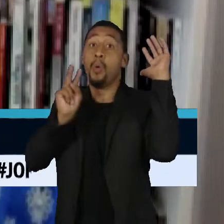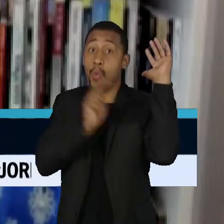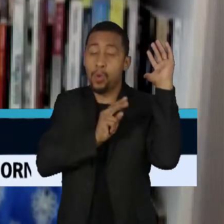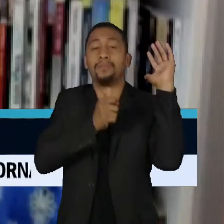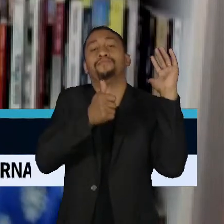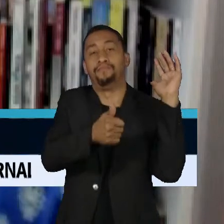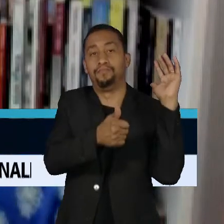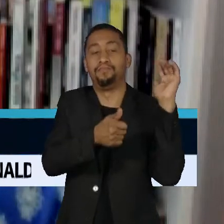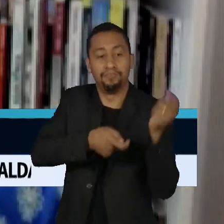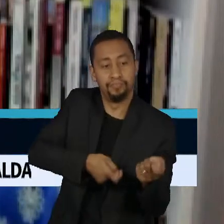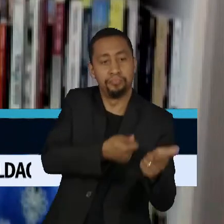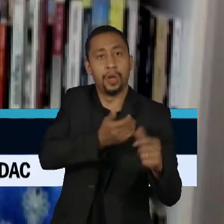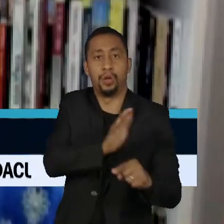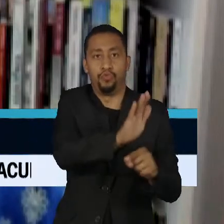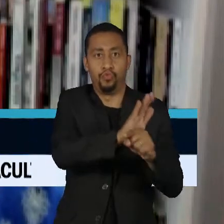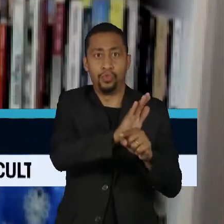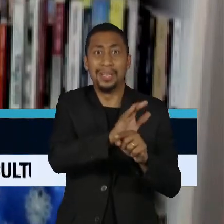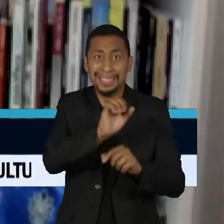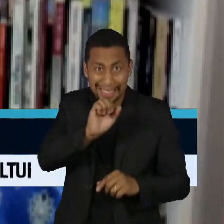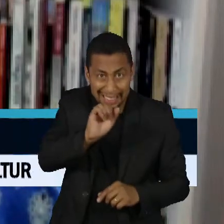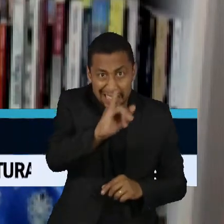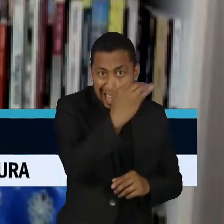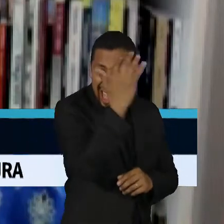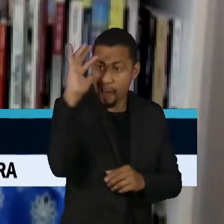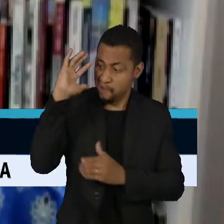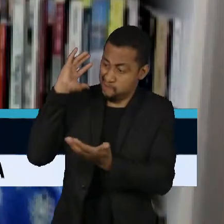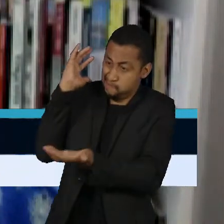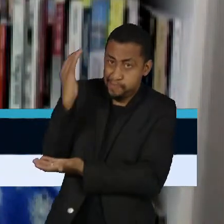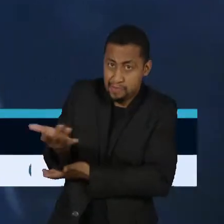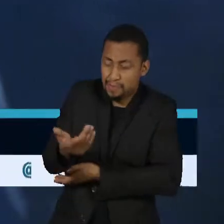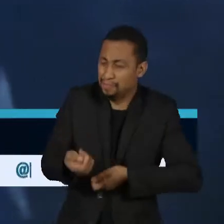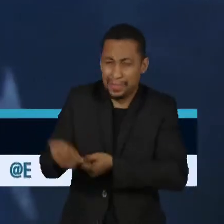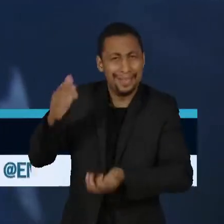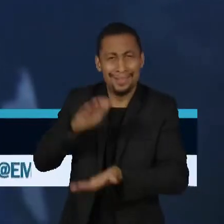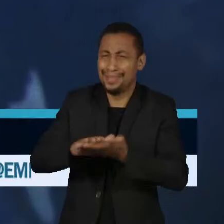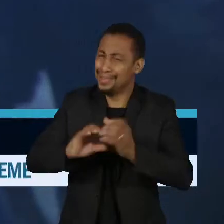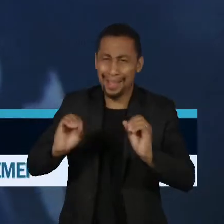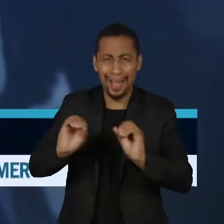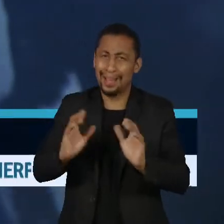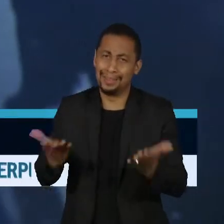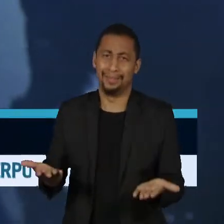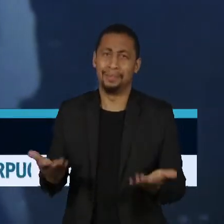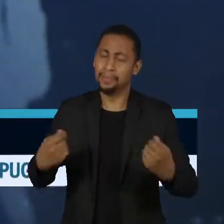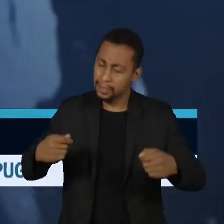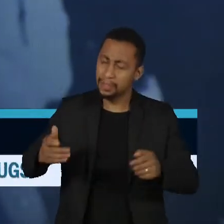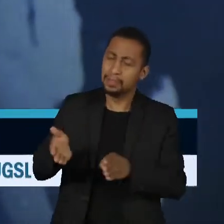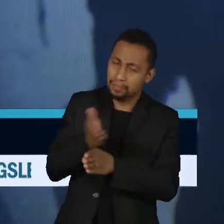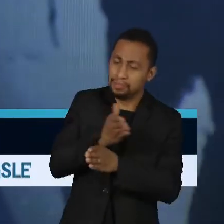fronteira agrícola. Isso precisa estar no centro do nosso entendimento. Para proteger a floresta, o Banco